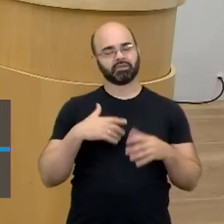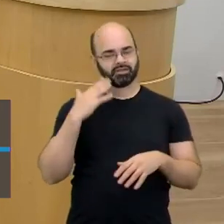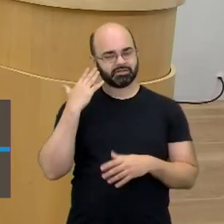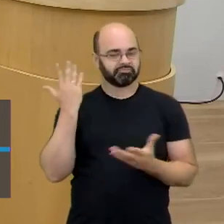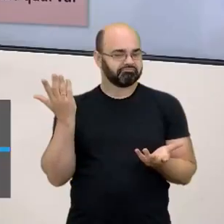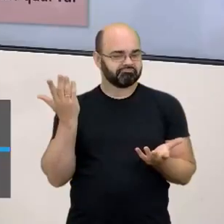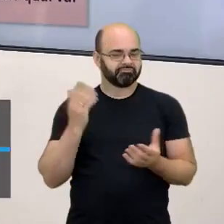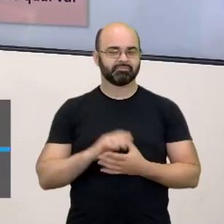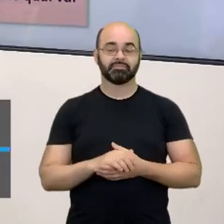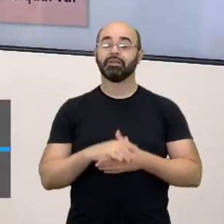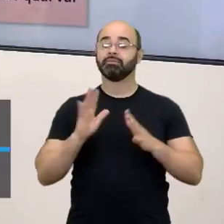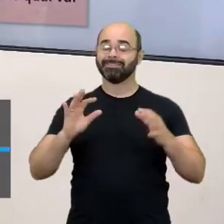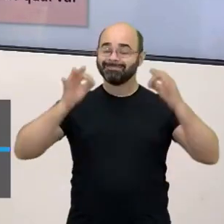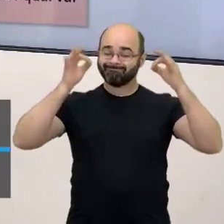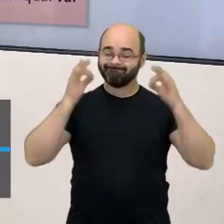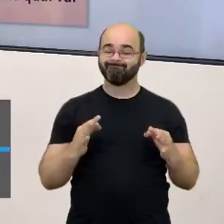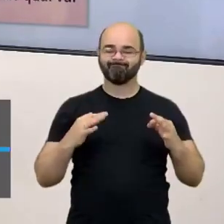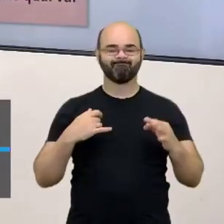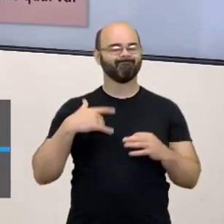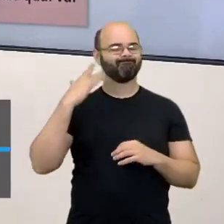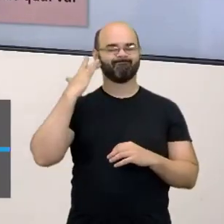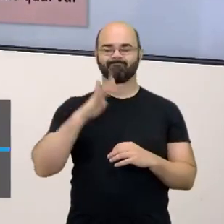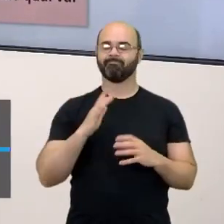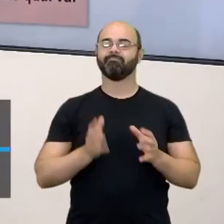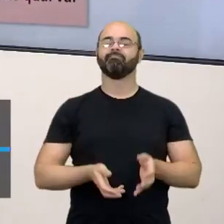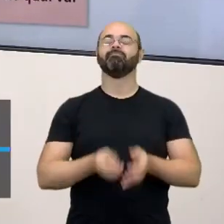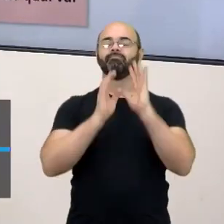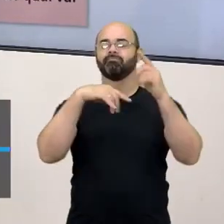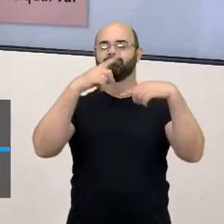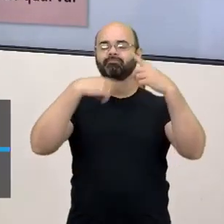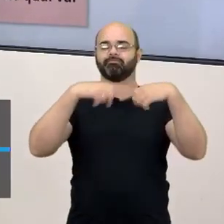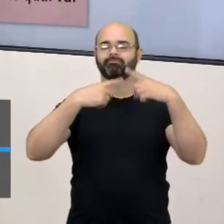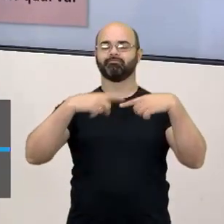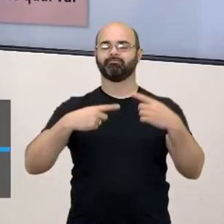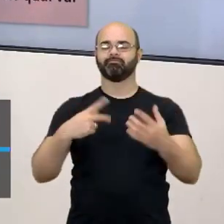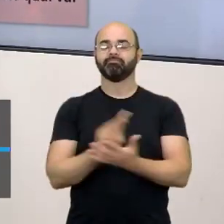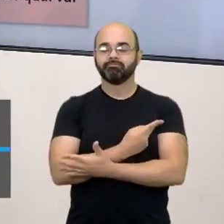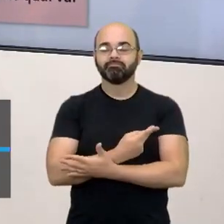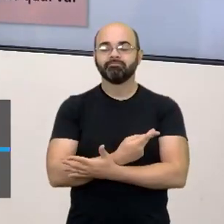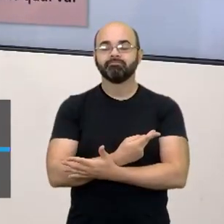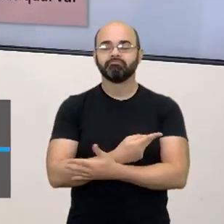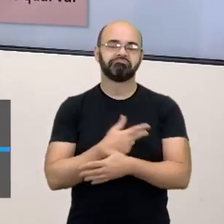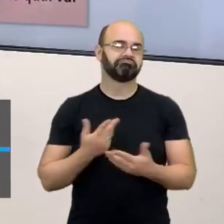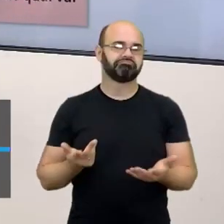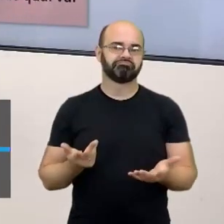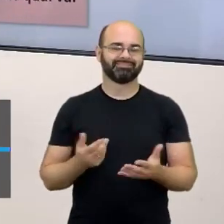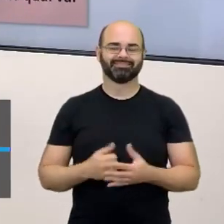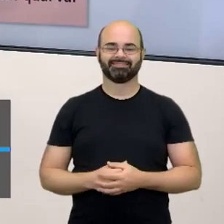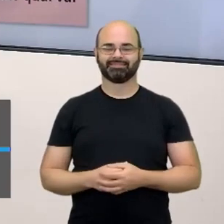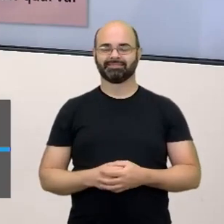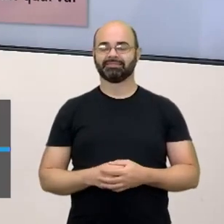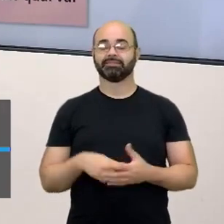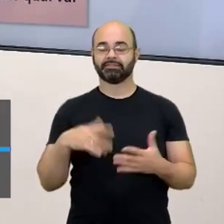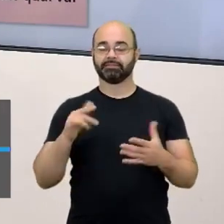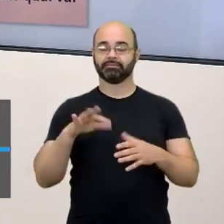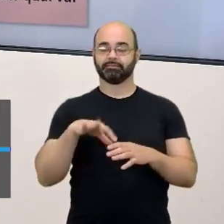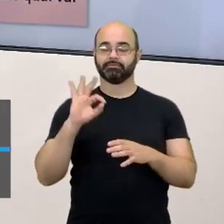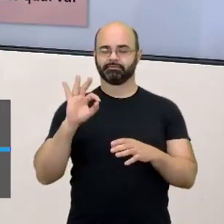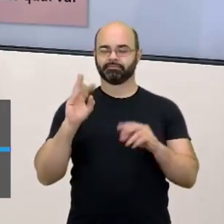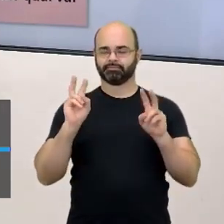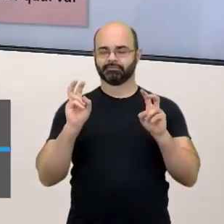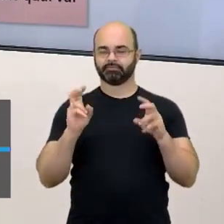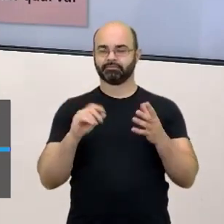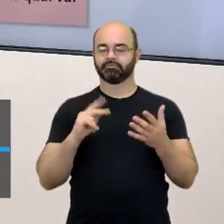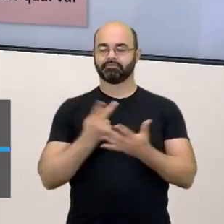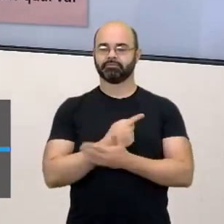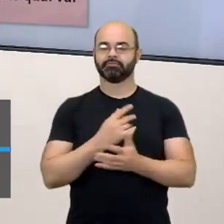sabe exatamente qual vai cair, né? Mas a gente sabe que pode cair um dos 6. Para esse tipo de sorteio ou esse